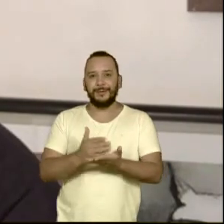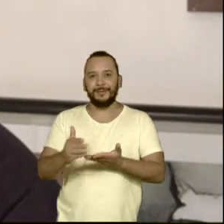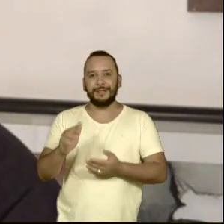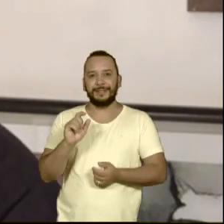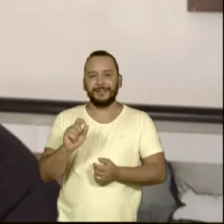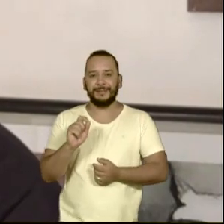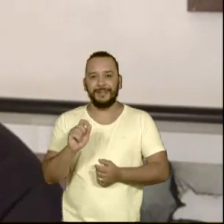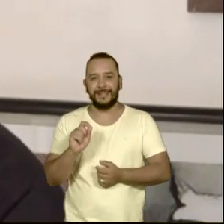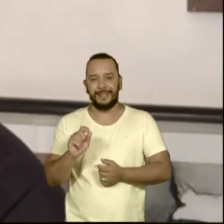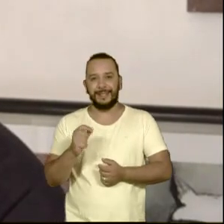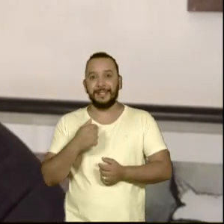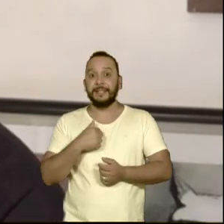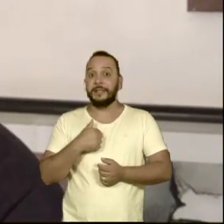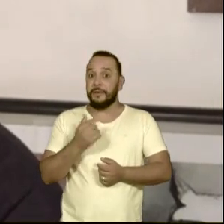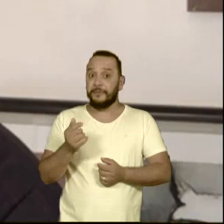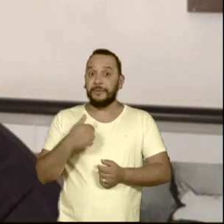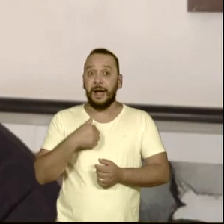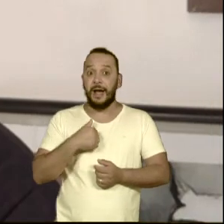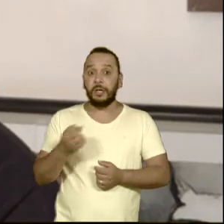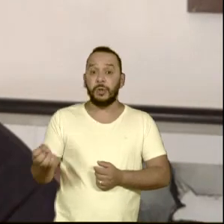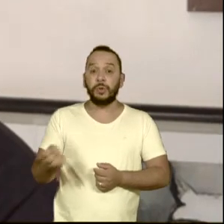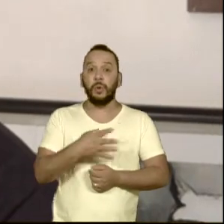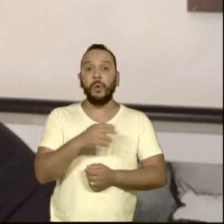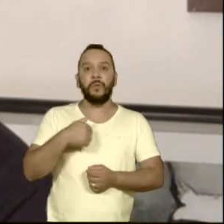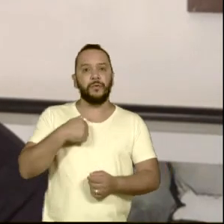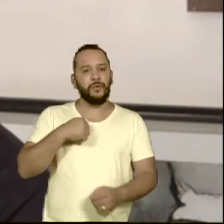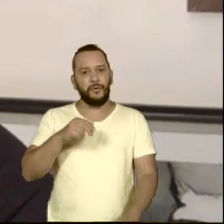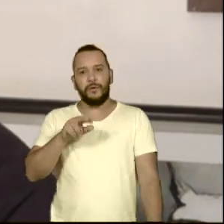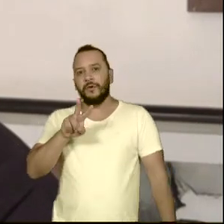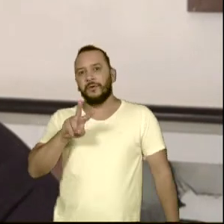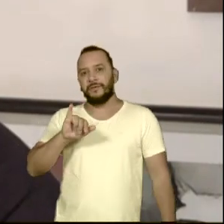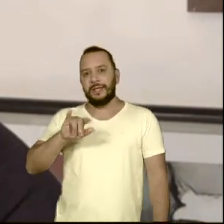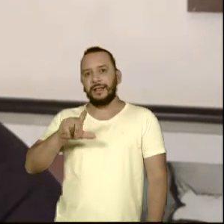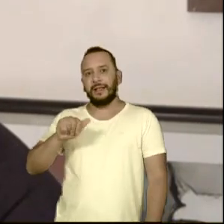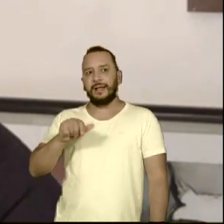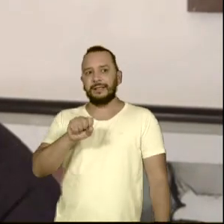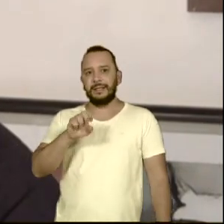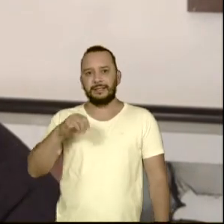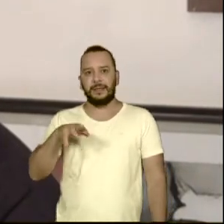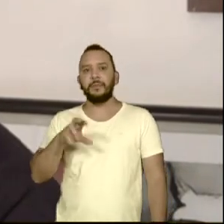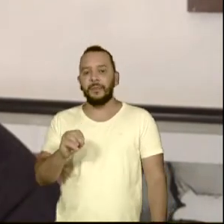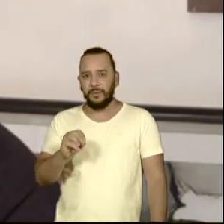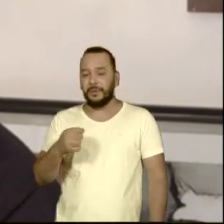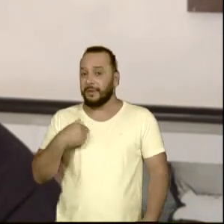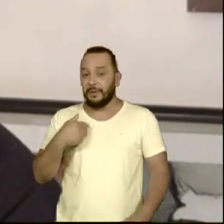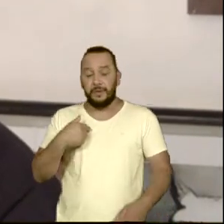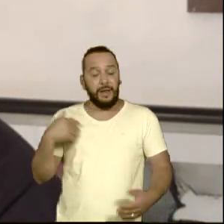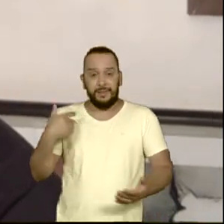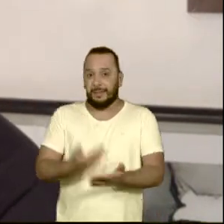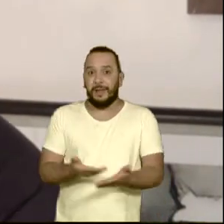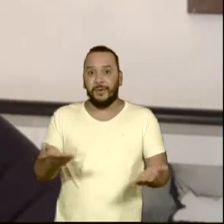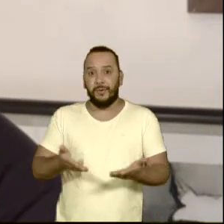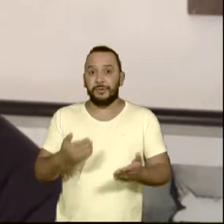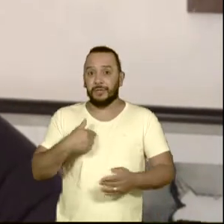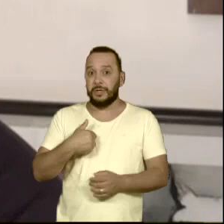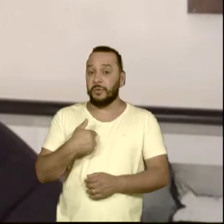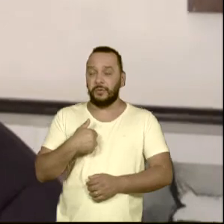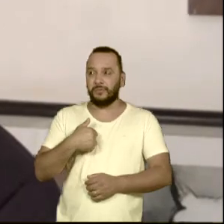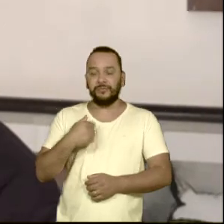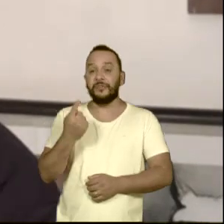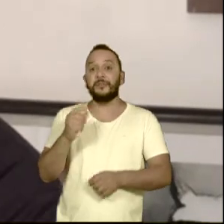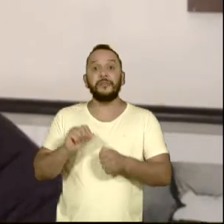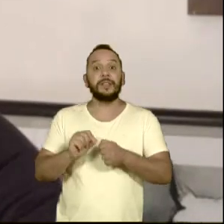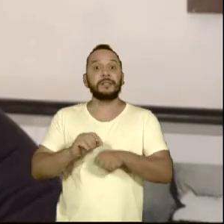que vem aí um novo Vila Sésamo produzido na TV Cultura. Cara, aí eu fiz uma coisa que até hoje eu nunca fiz na minha vida, eu só fiz uma vez na minha vida.